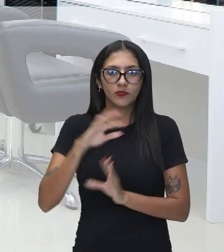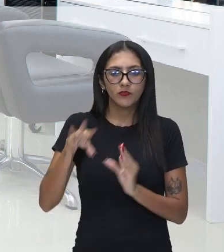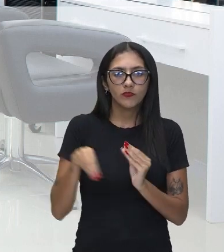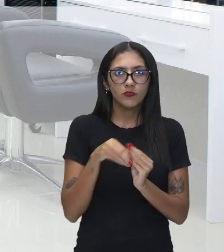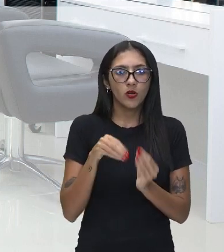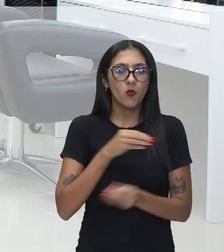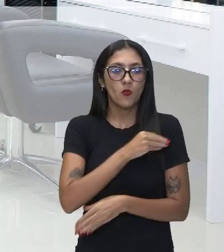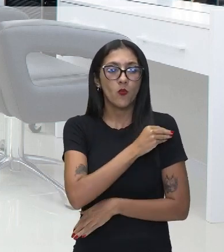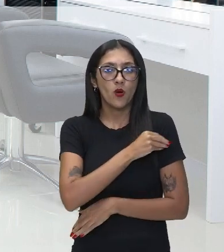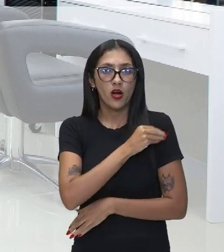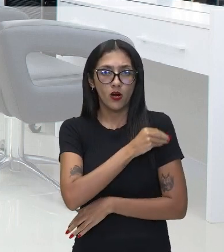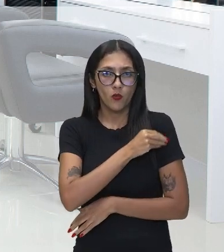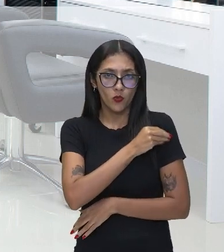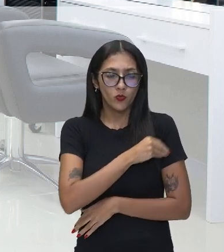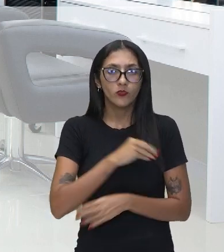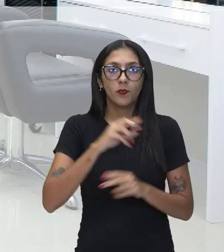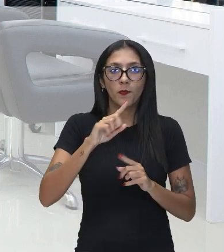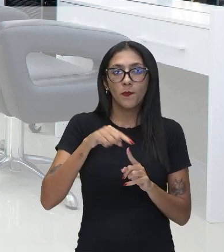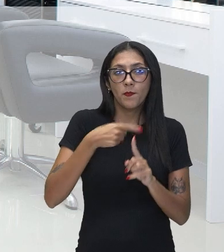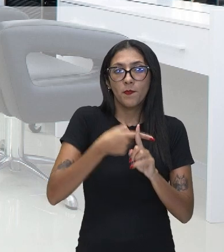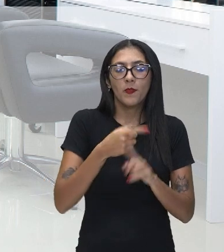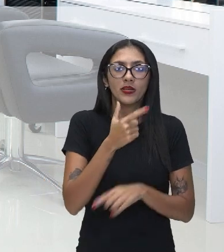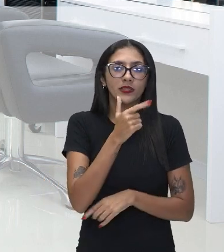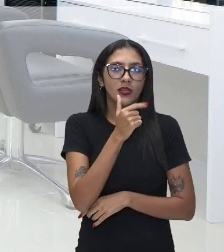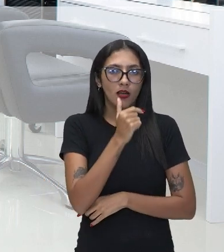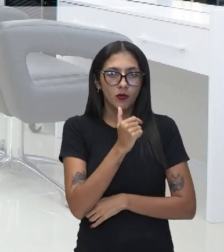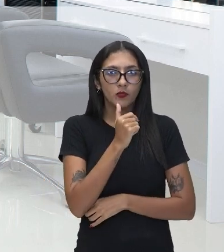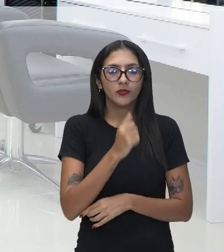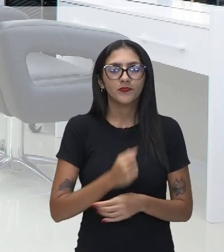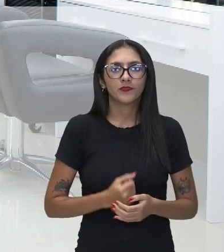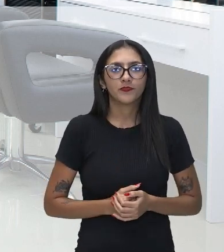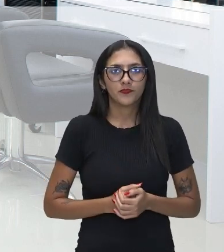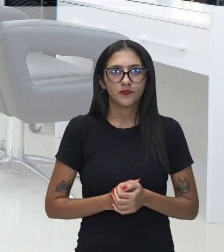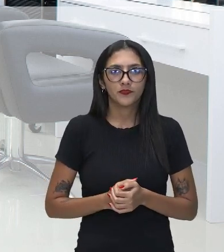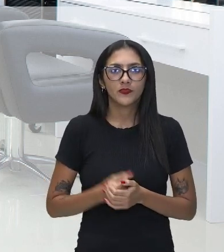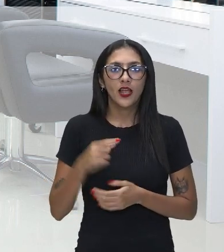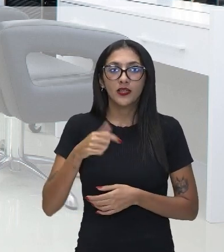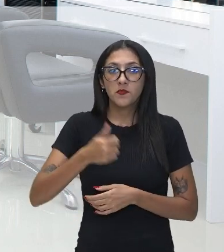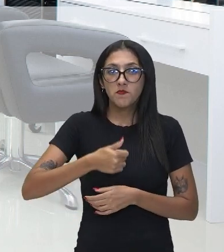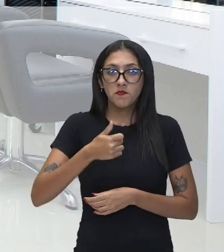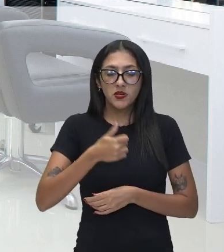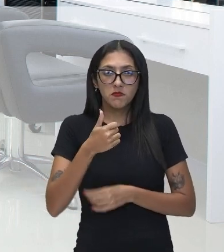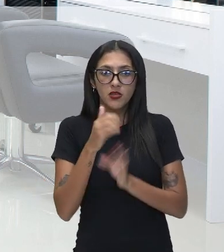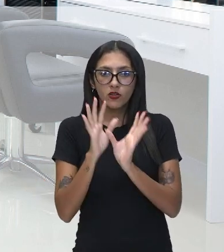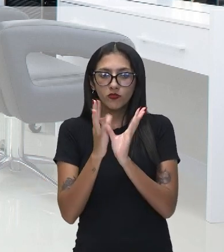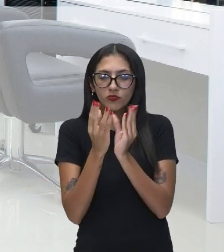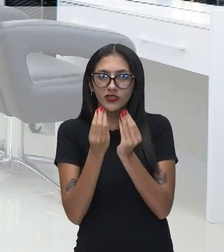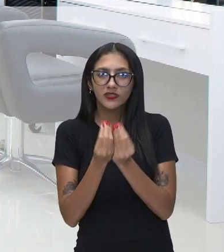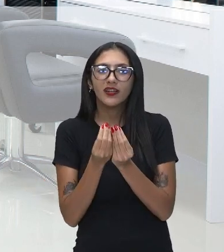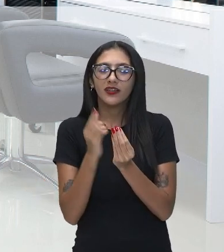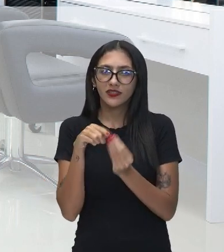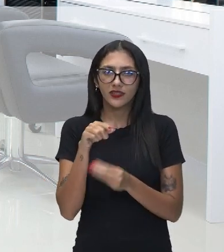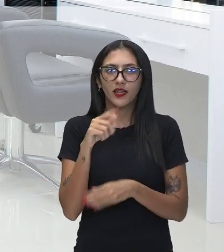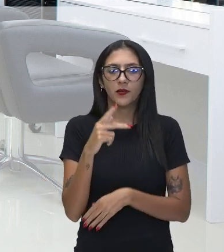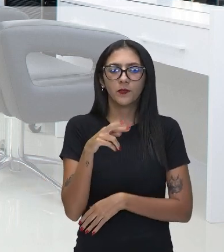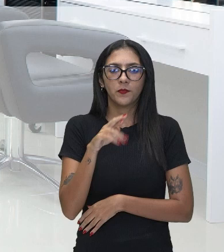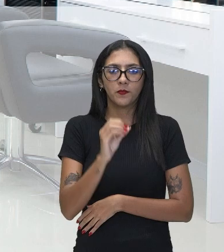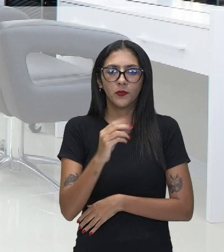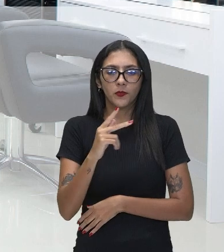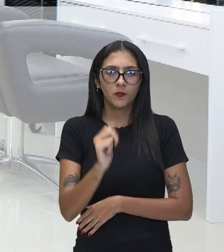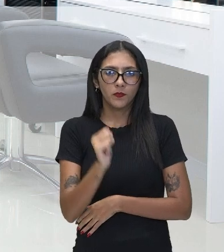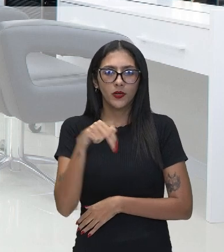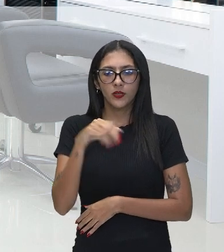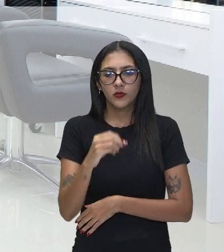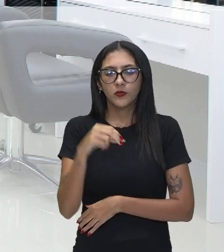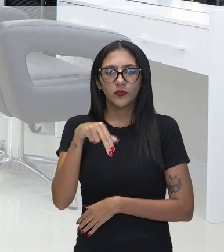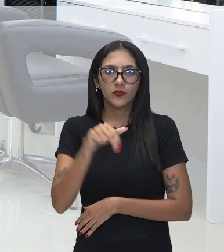álcool etílico e a água. E a propanona, que é o nome oficial da acetona,